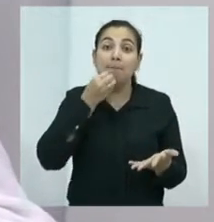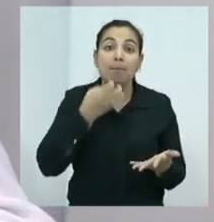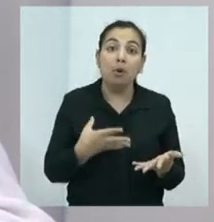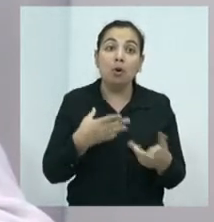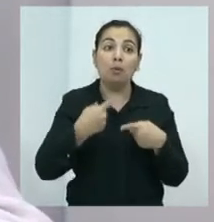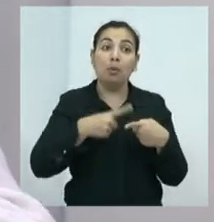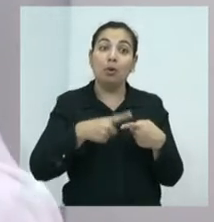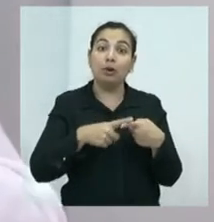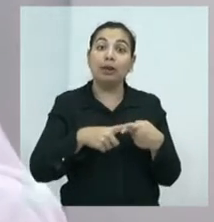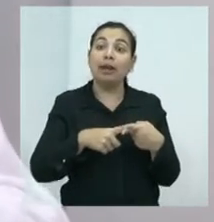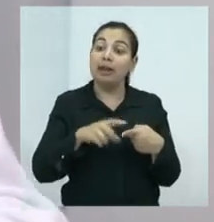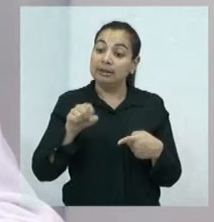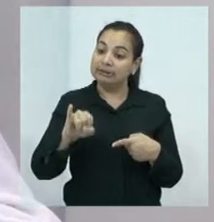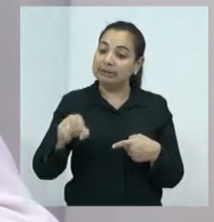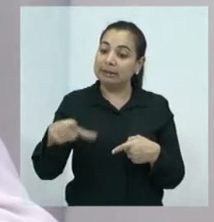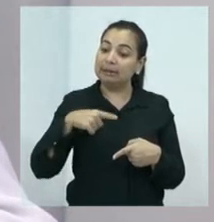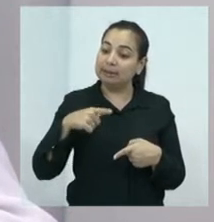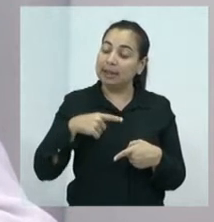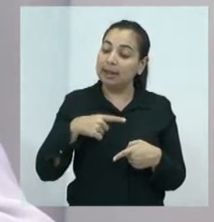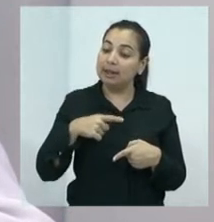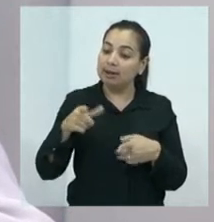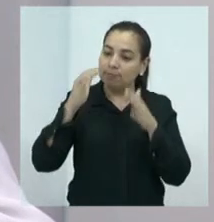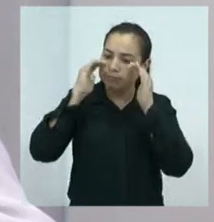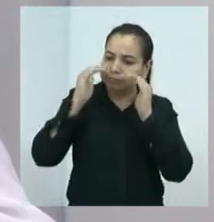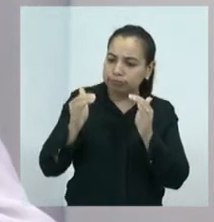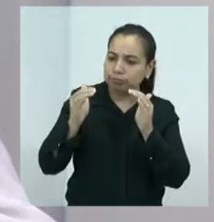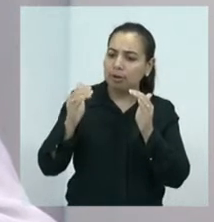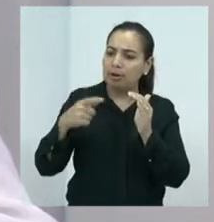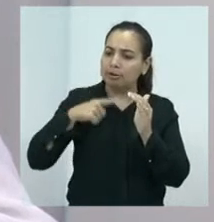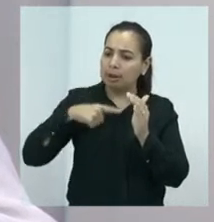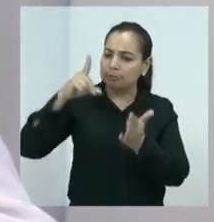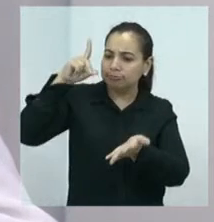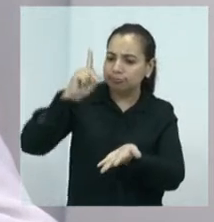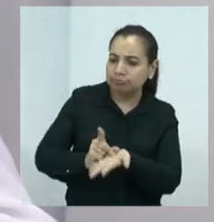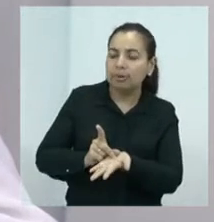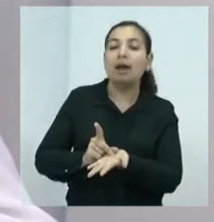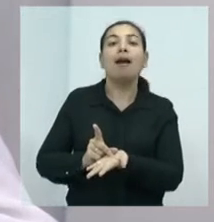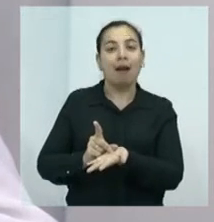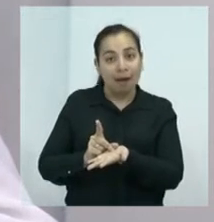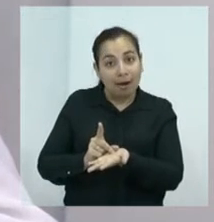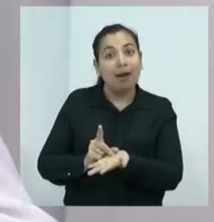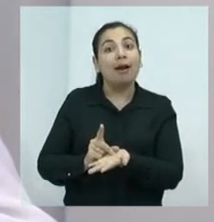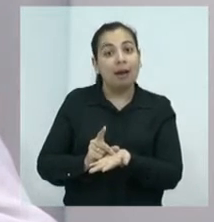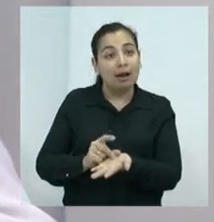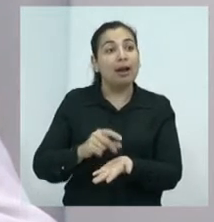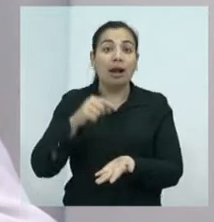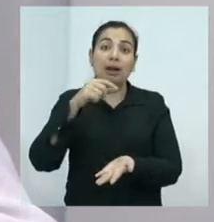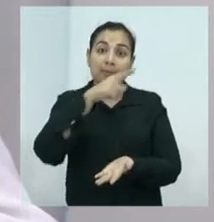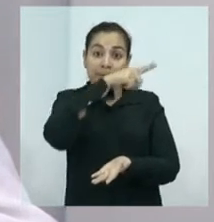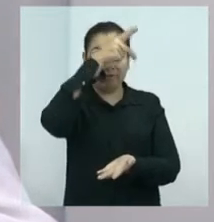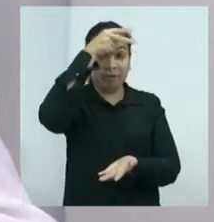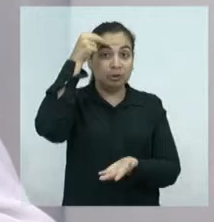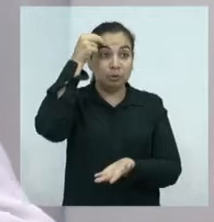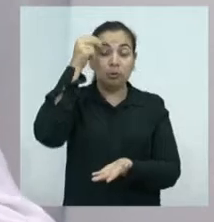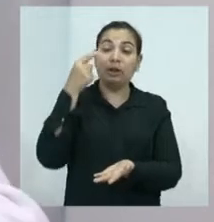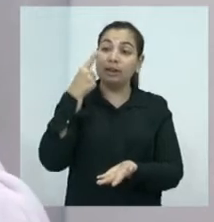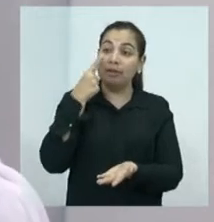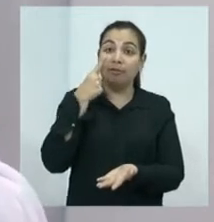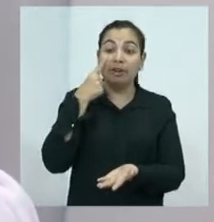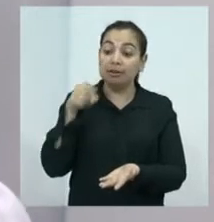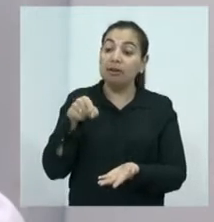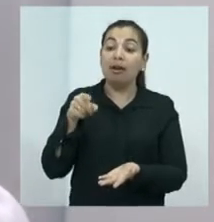com essas políticas, não só se comprometendo com essas políticas, mas está afirmando que o município de Fortaleza vai